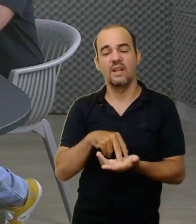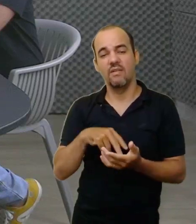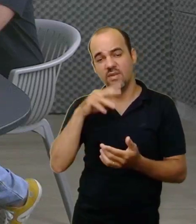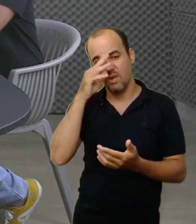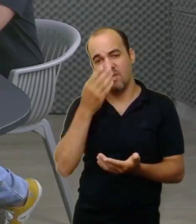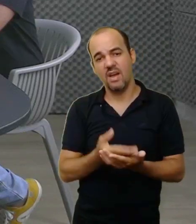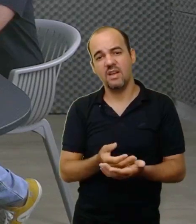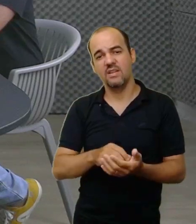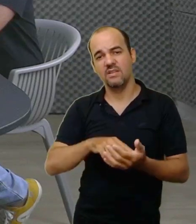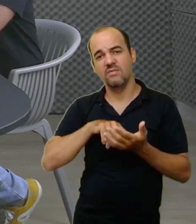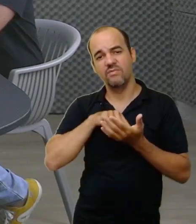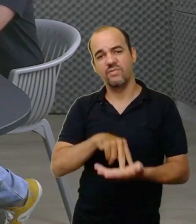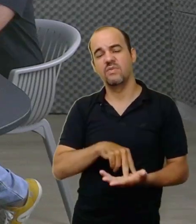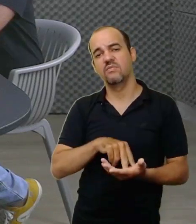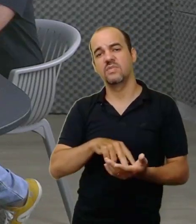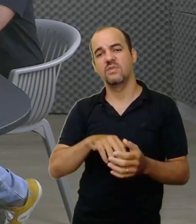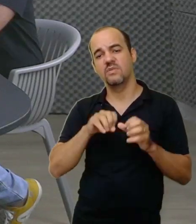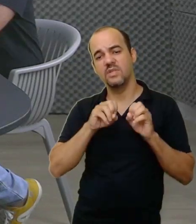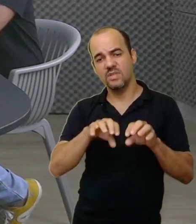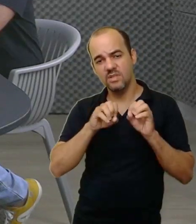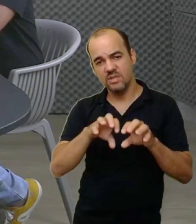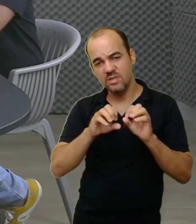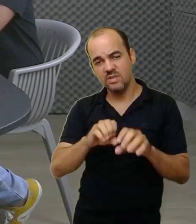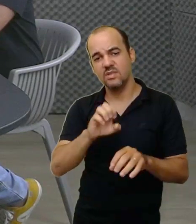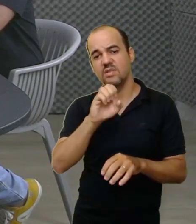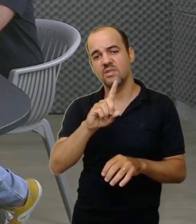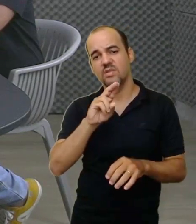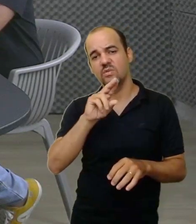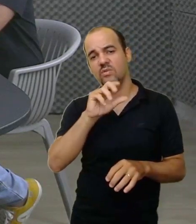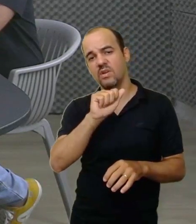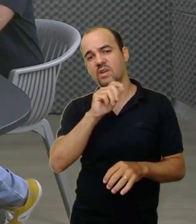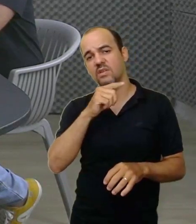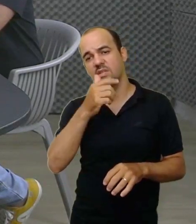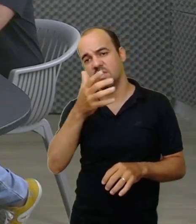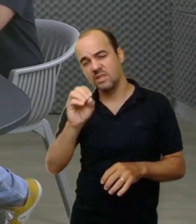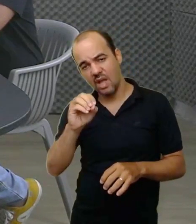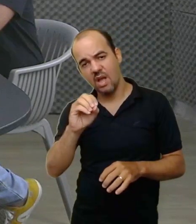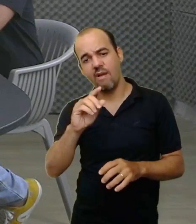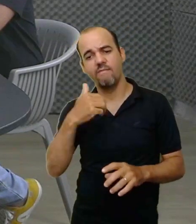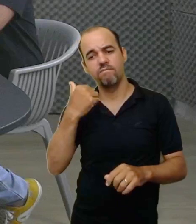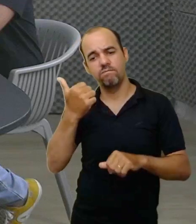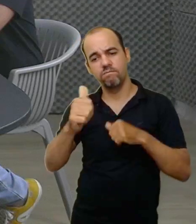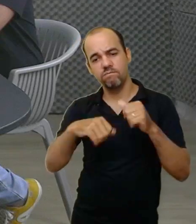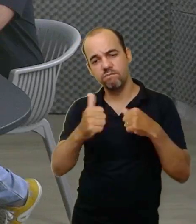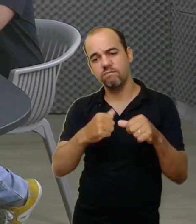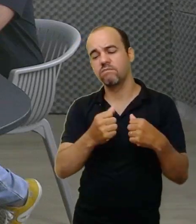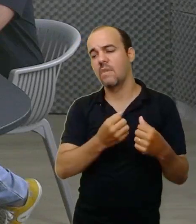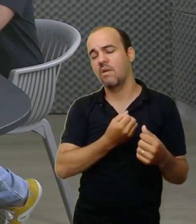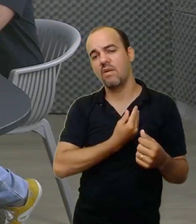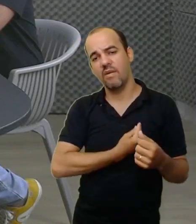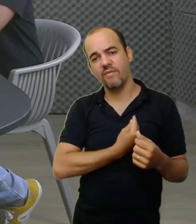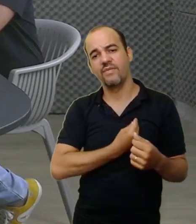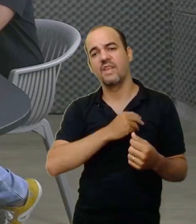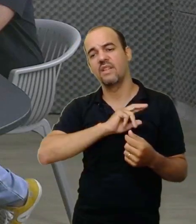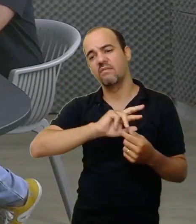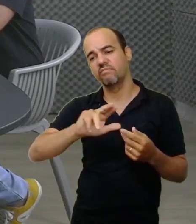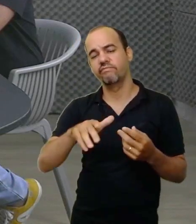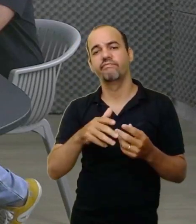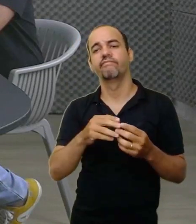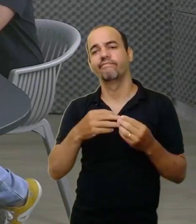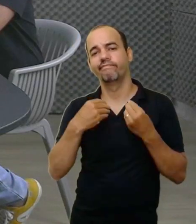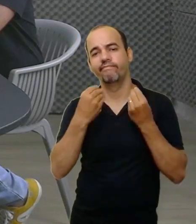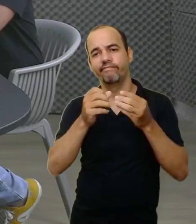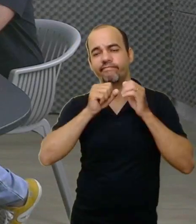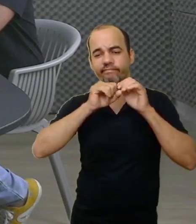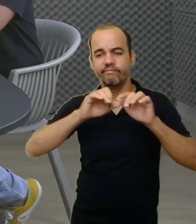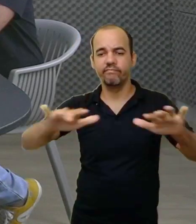não acreditasse que a gente tem possibilidade de gerar, de criar, de fazer as De coisas, transformar. de não é? transformar as coisas, isso, né? Até como o Gabi falou, a